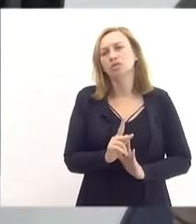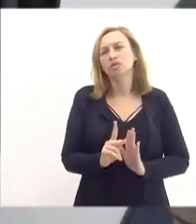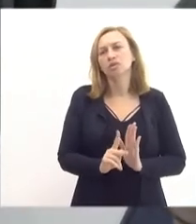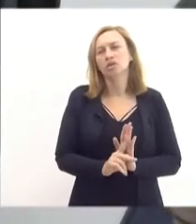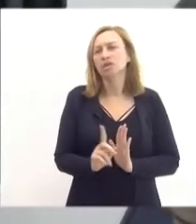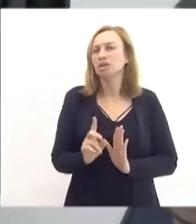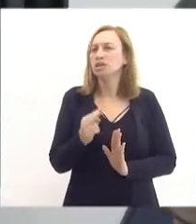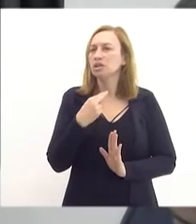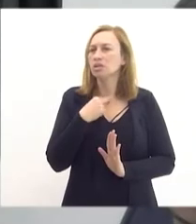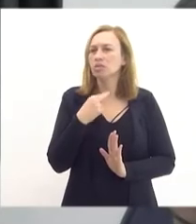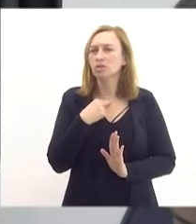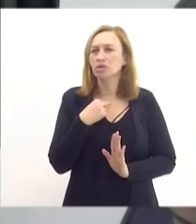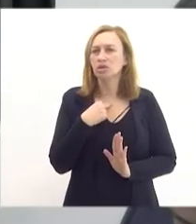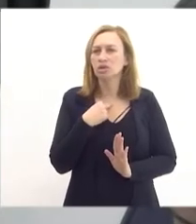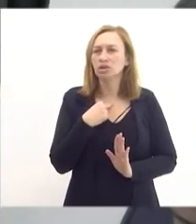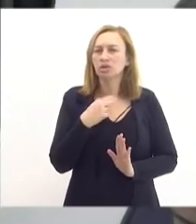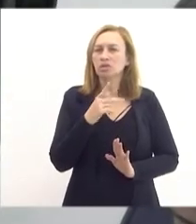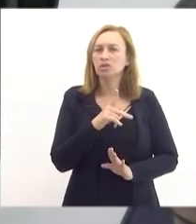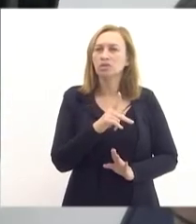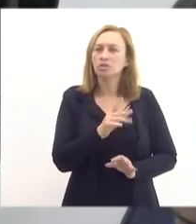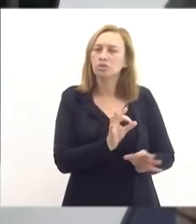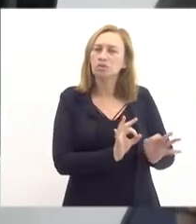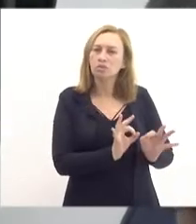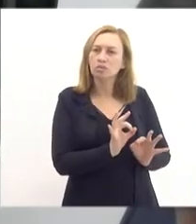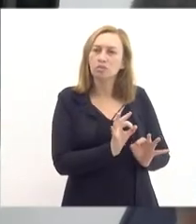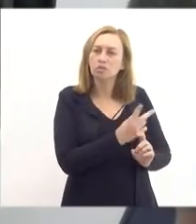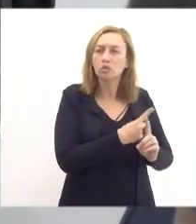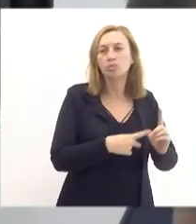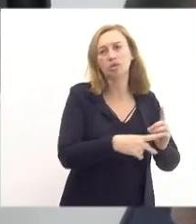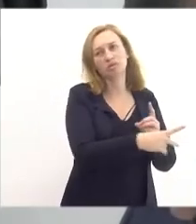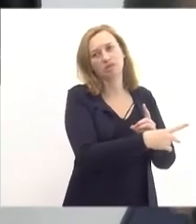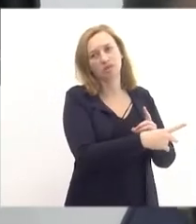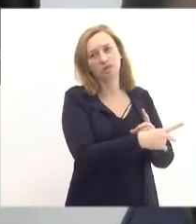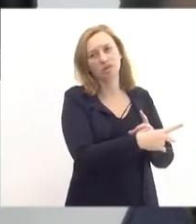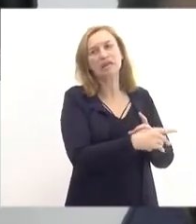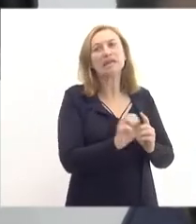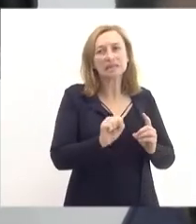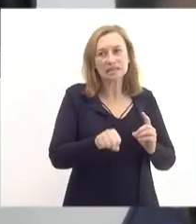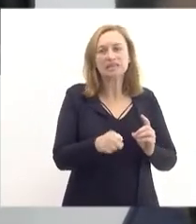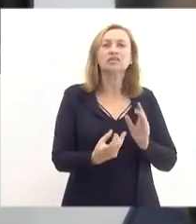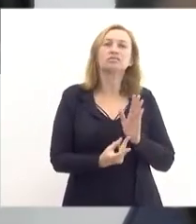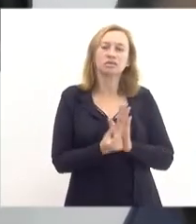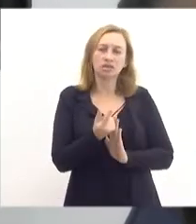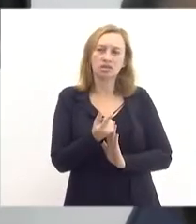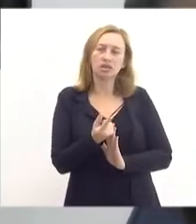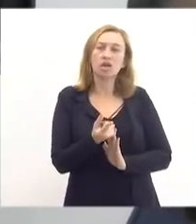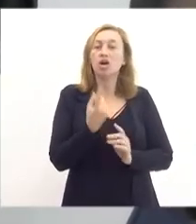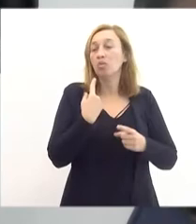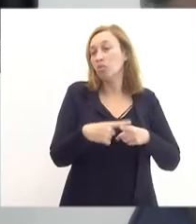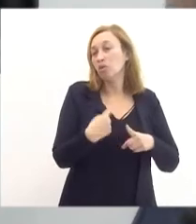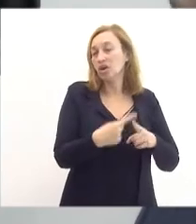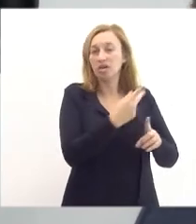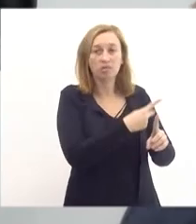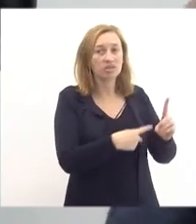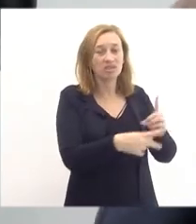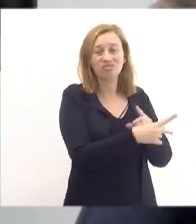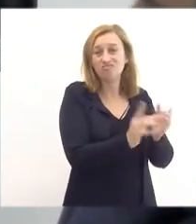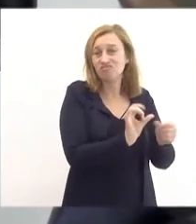não poderia ser do plano previdenciário. Teria que ser no plano financeiro. O plano previdenciário não